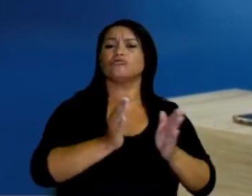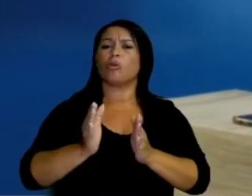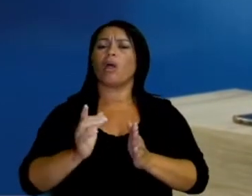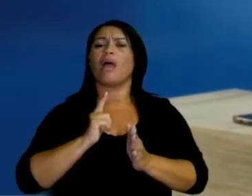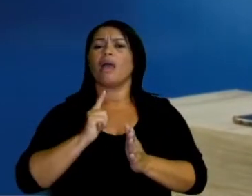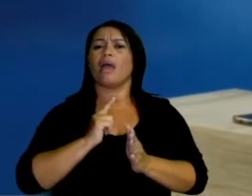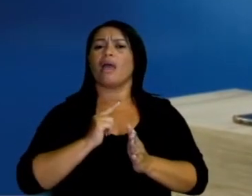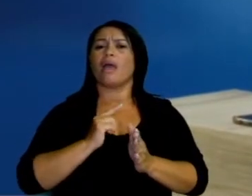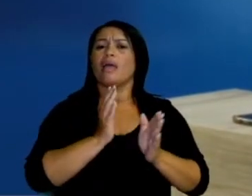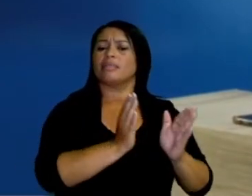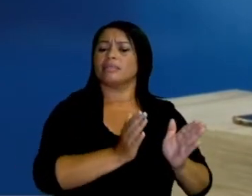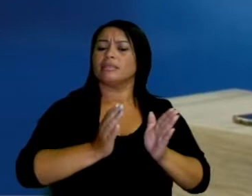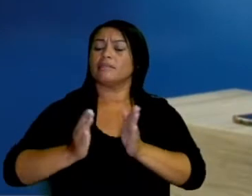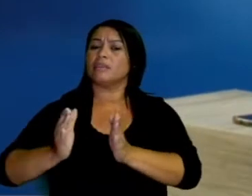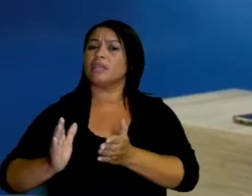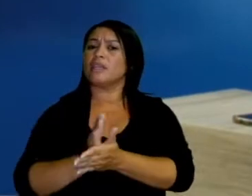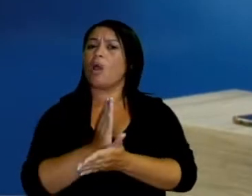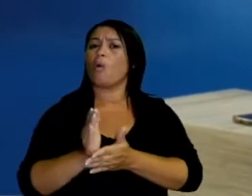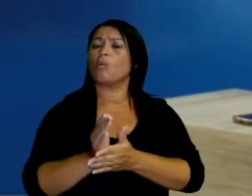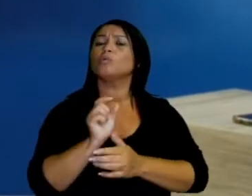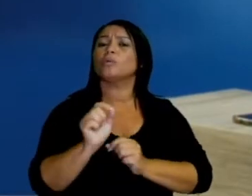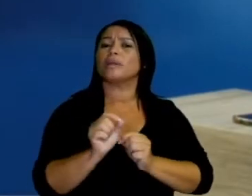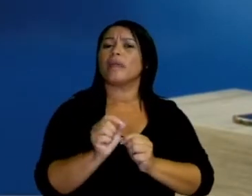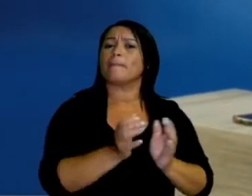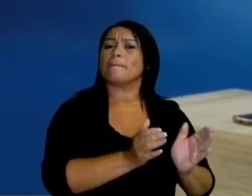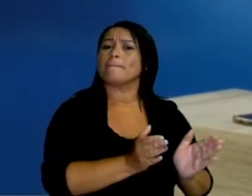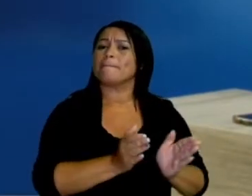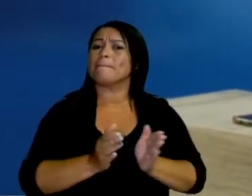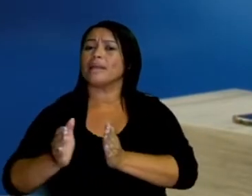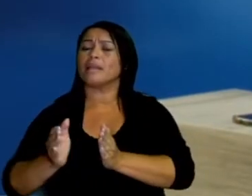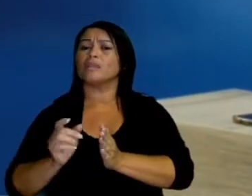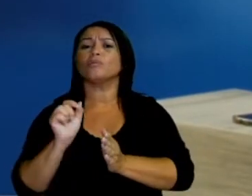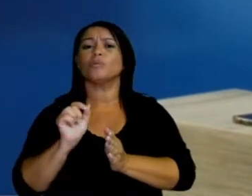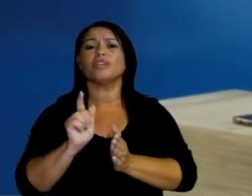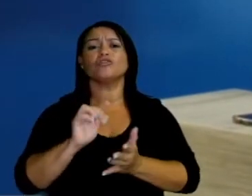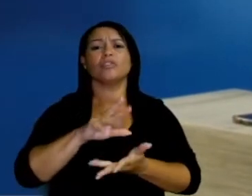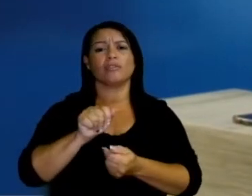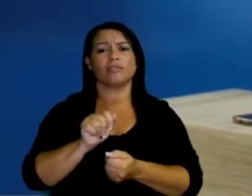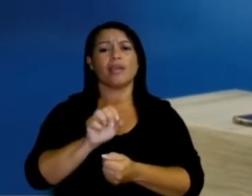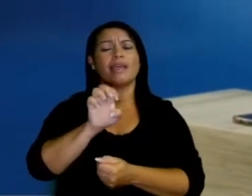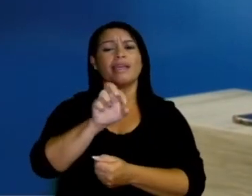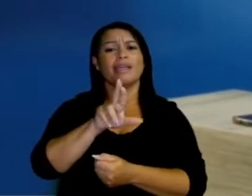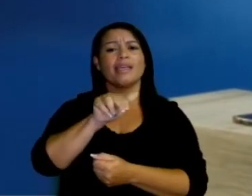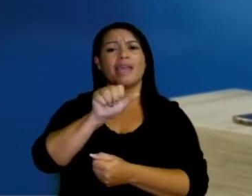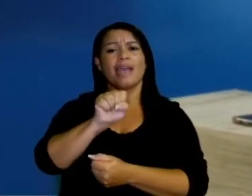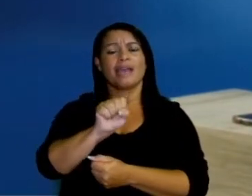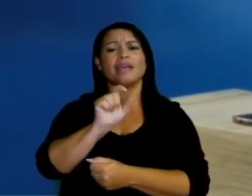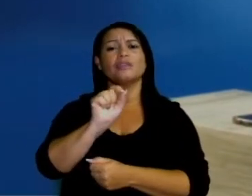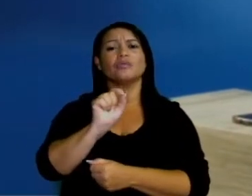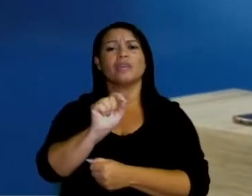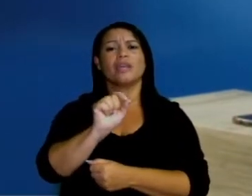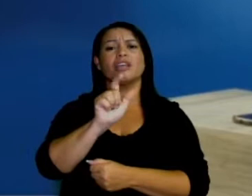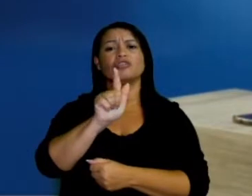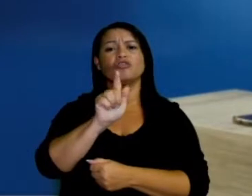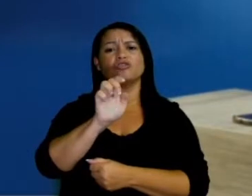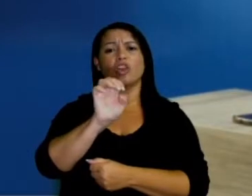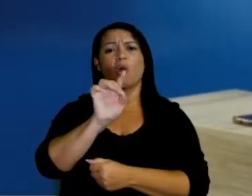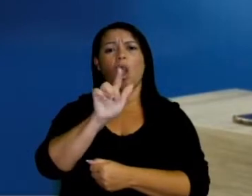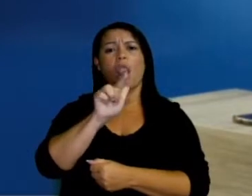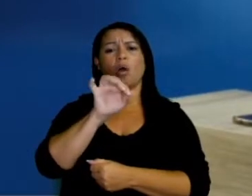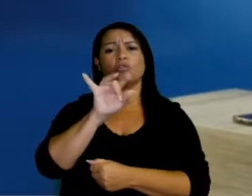grandes períodos de tempo. Esses períodos de tempo são chamados pelos geólogos de eras geológicas. Então a gente tem a